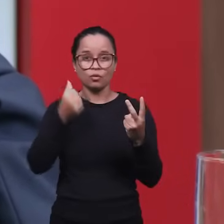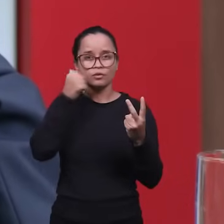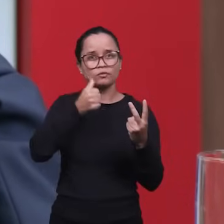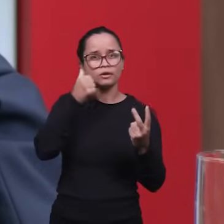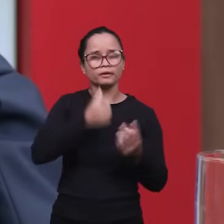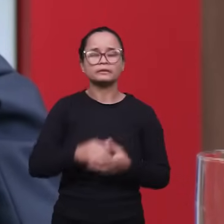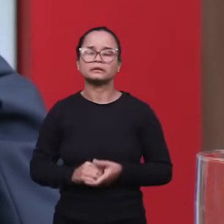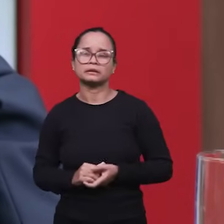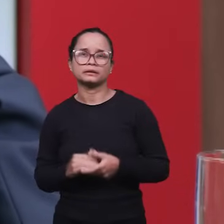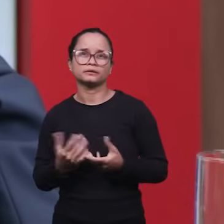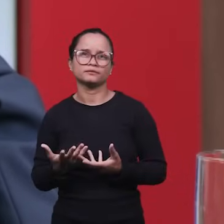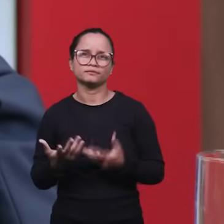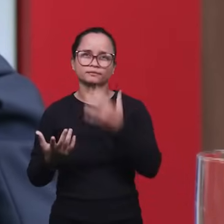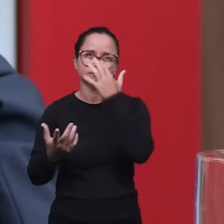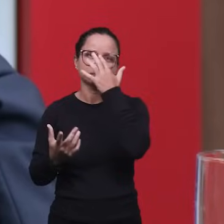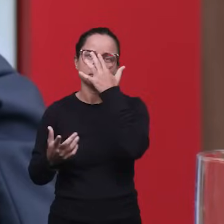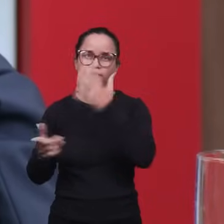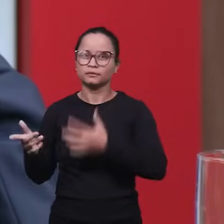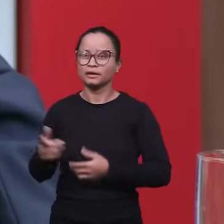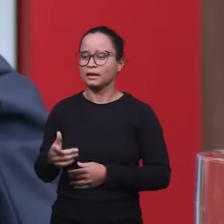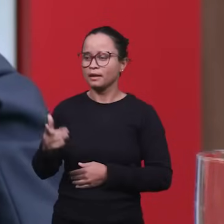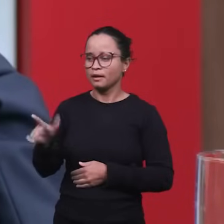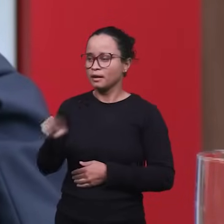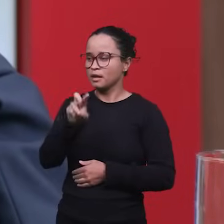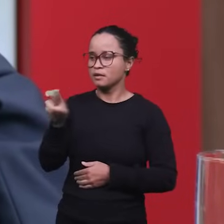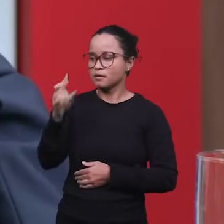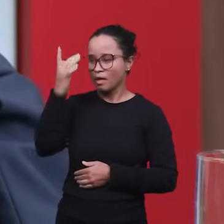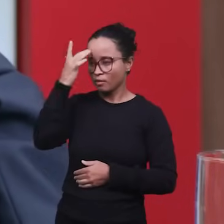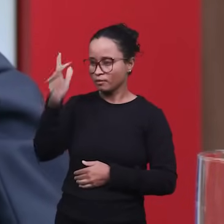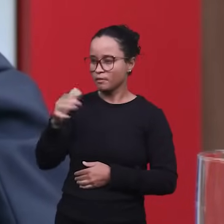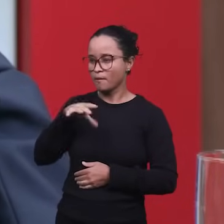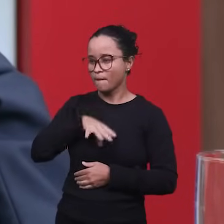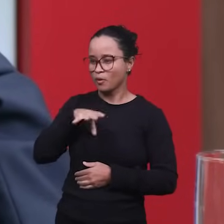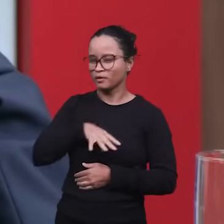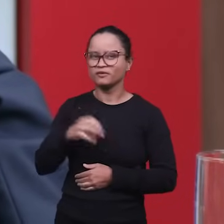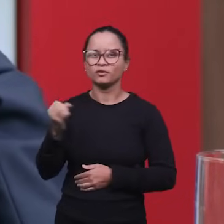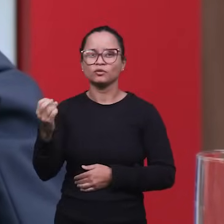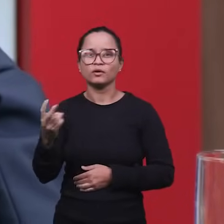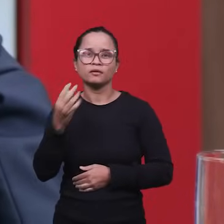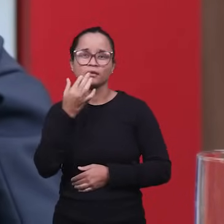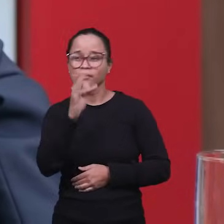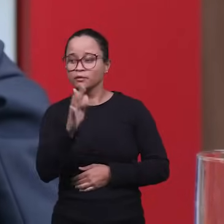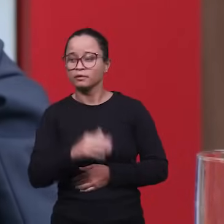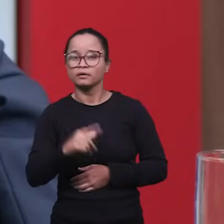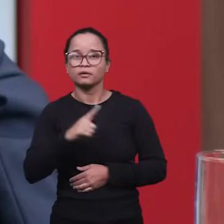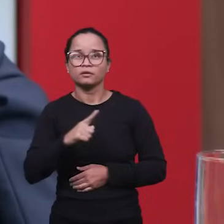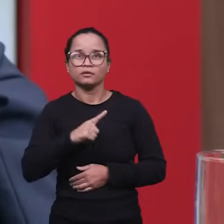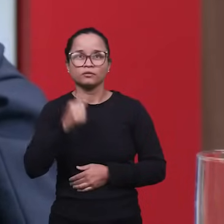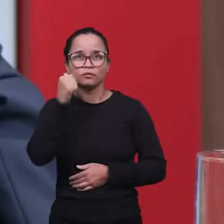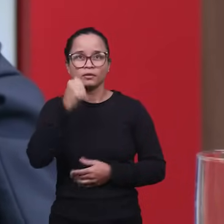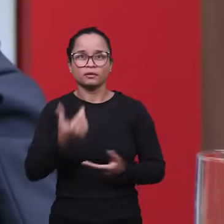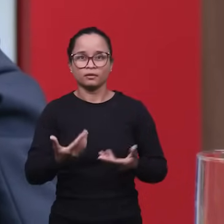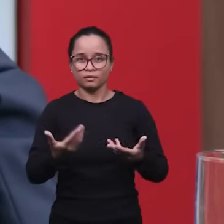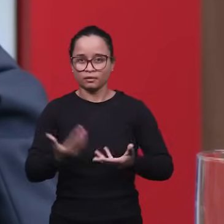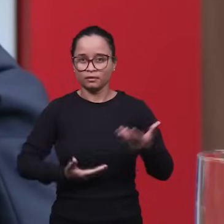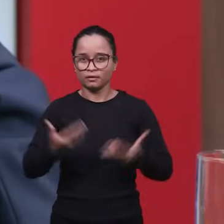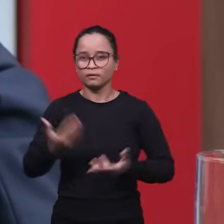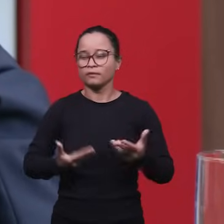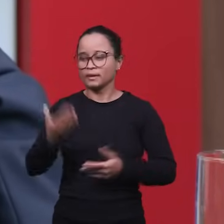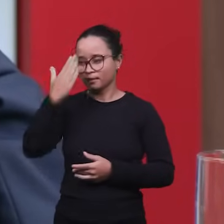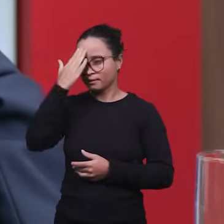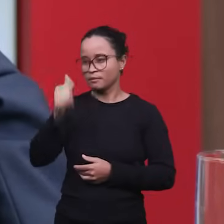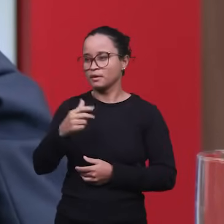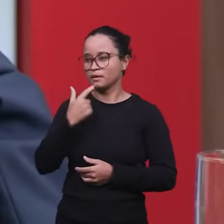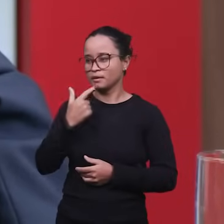Queriam falar conosco. Ninguém falava português. Tinha uns 2 que falavam francês. E nós tínhamos uma irmã que trabalhava no presbitério que falava